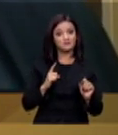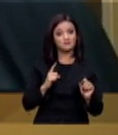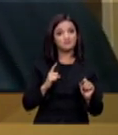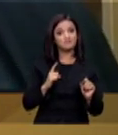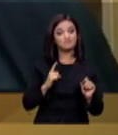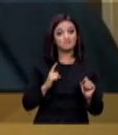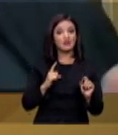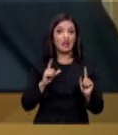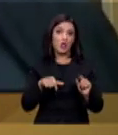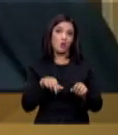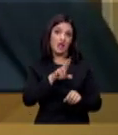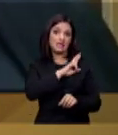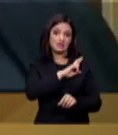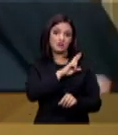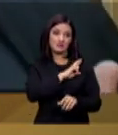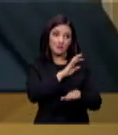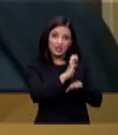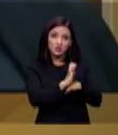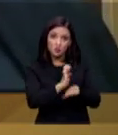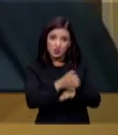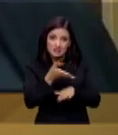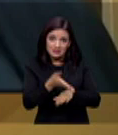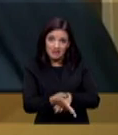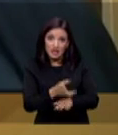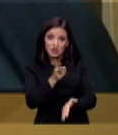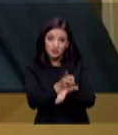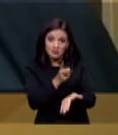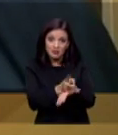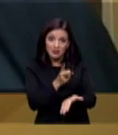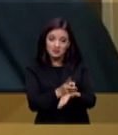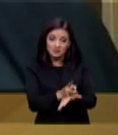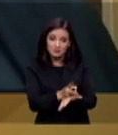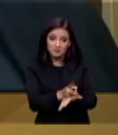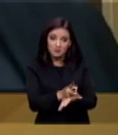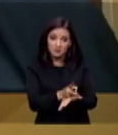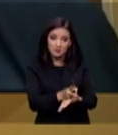tarefa estadual fixa, permanente e